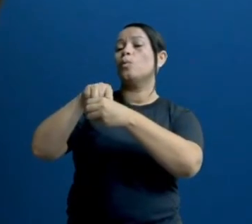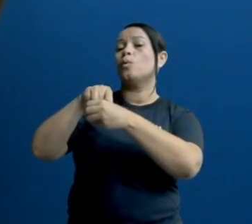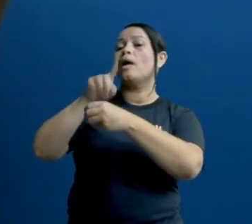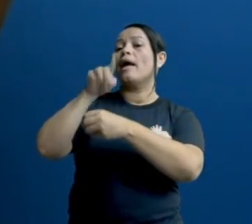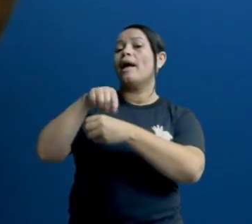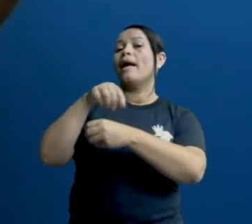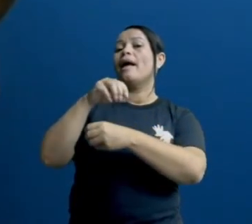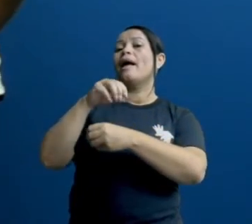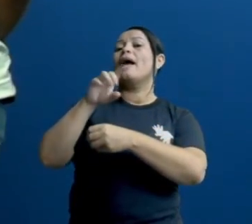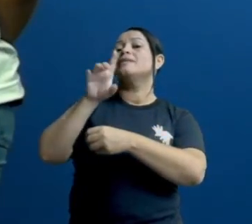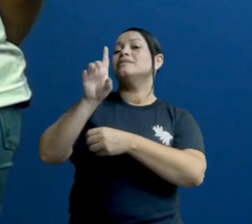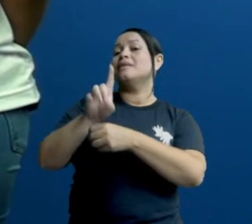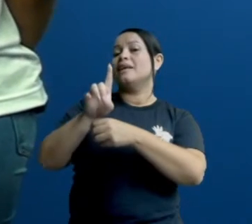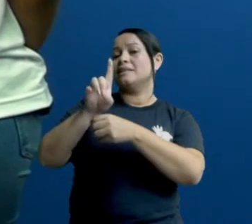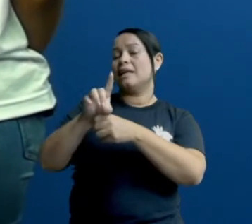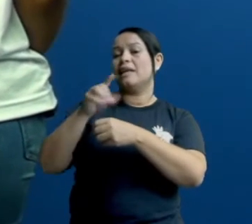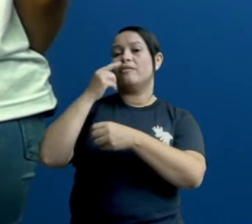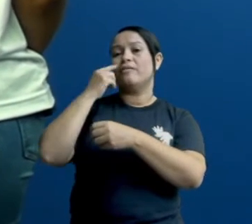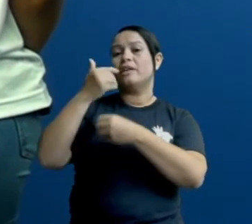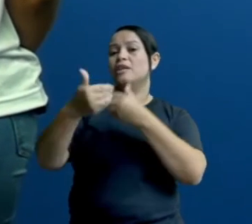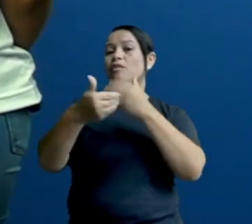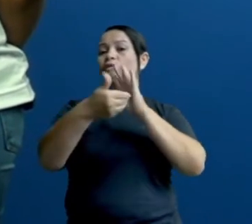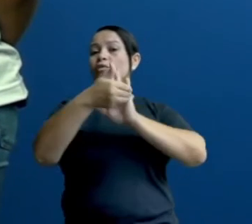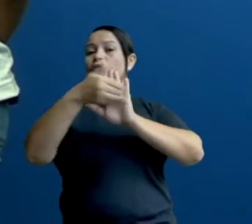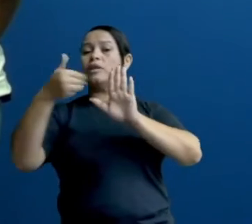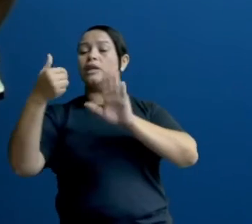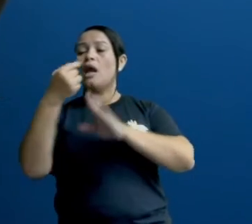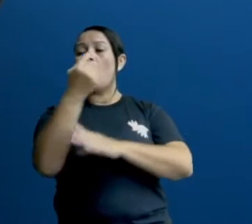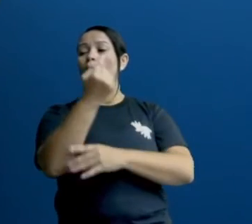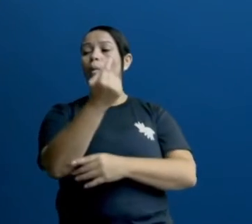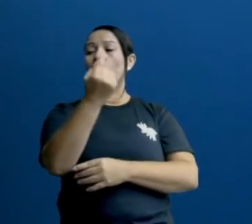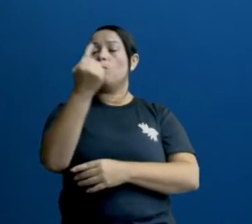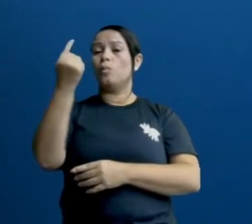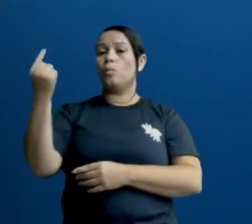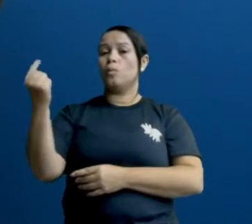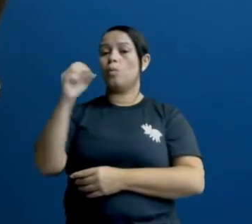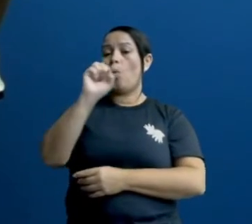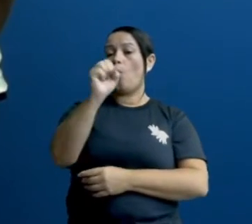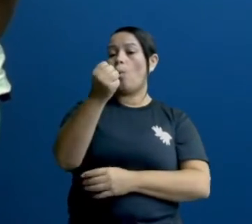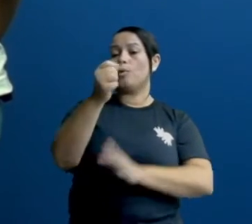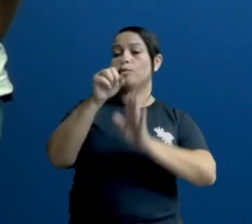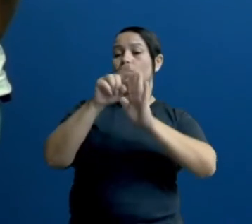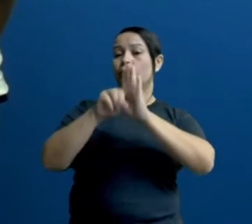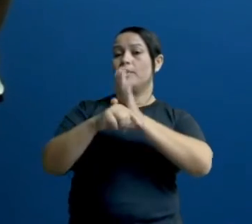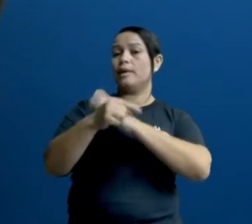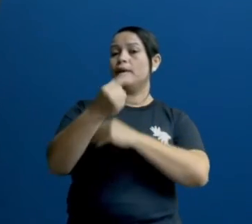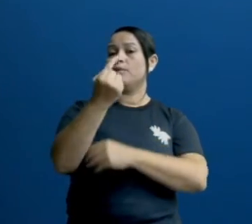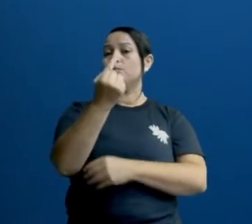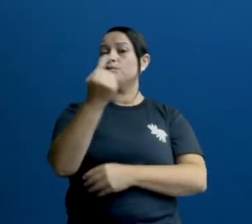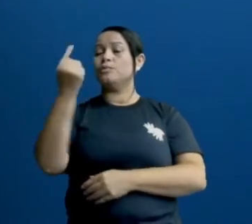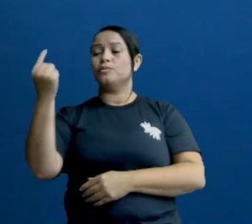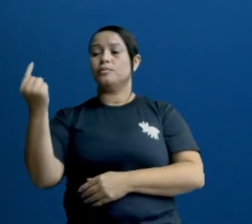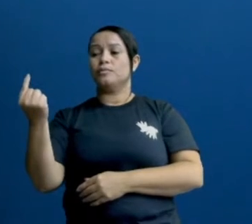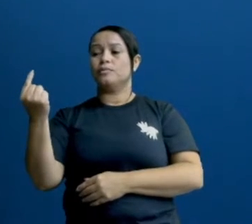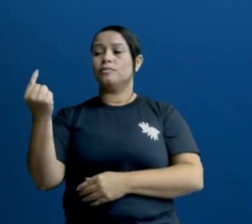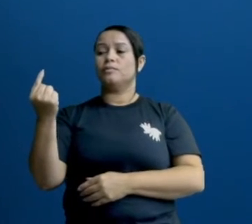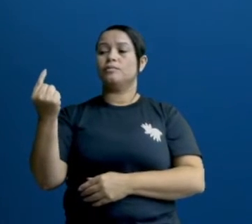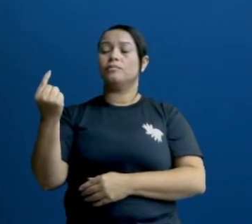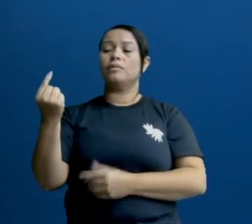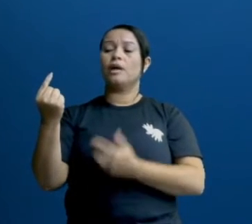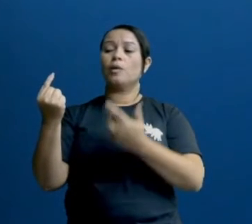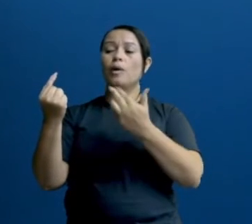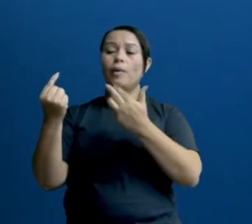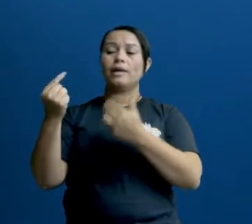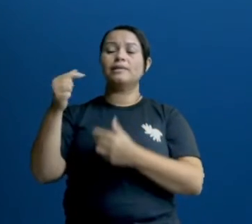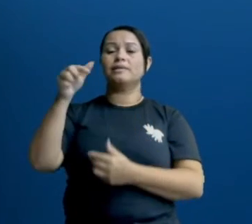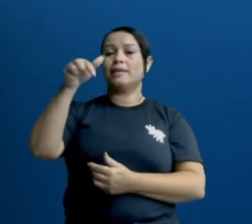das dezenas, certo? Então, a gente vai tirar 1 de 8. 8 menos 1 é